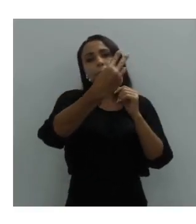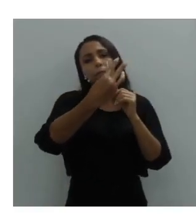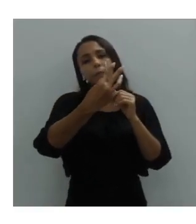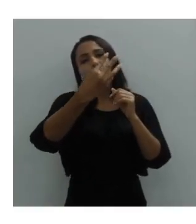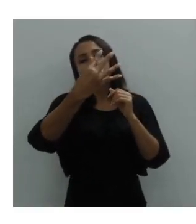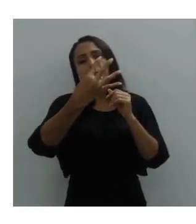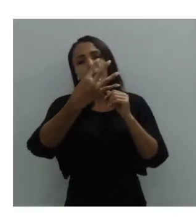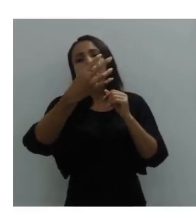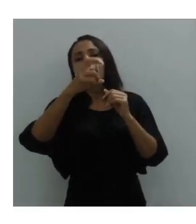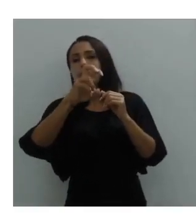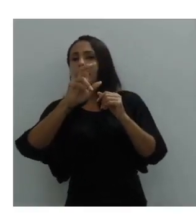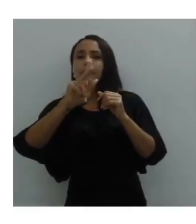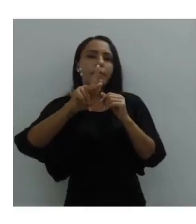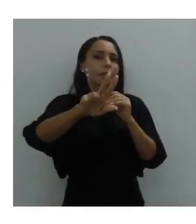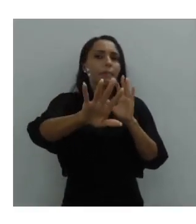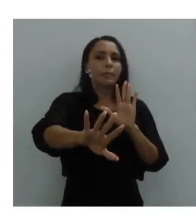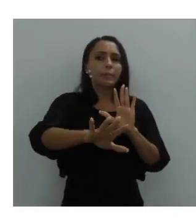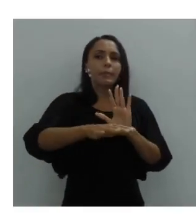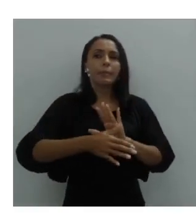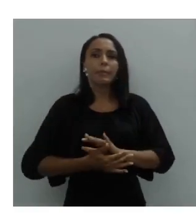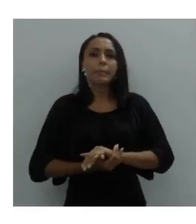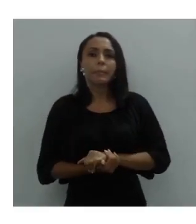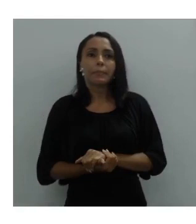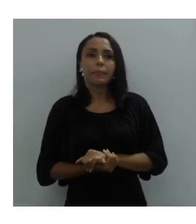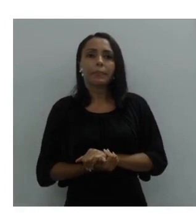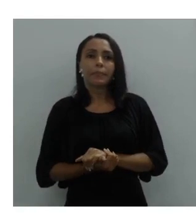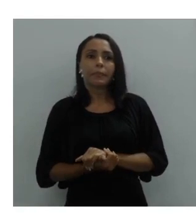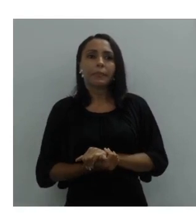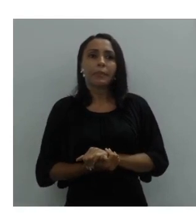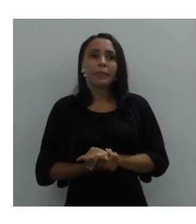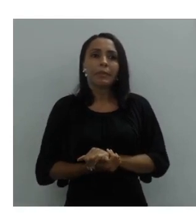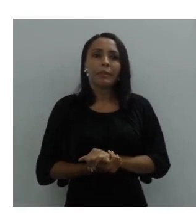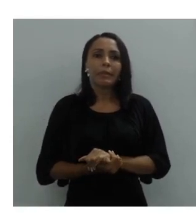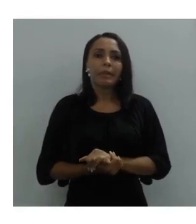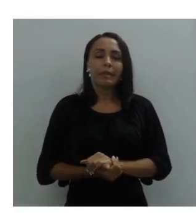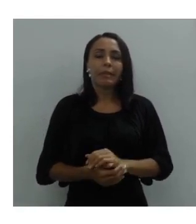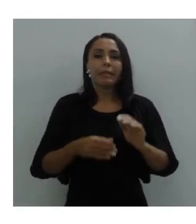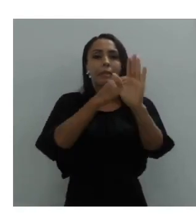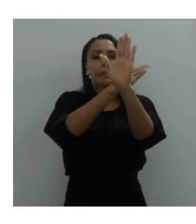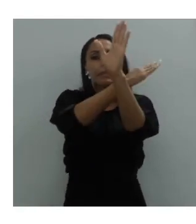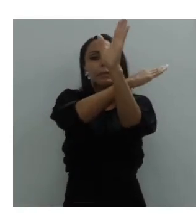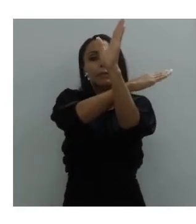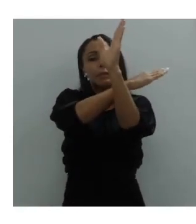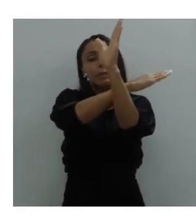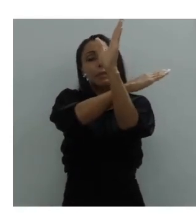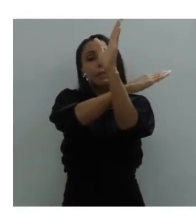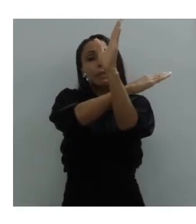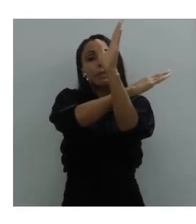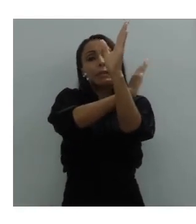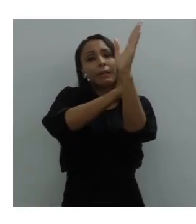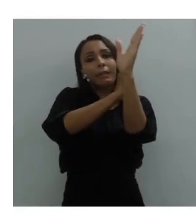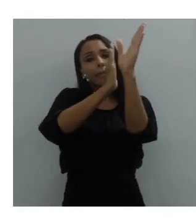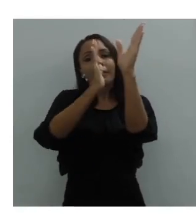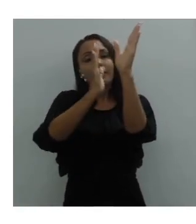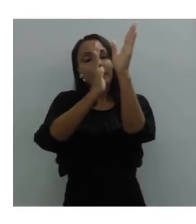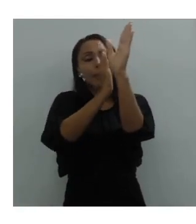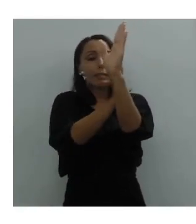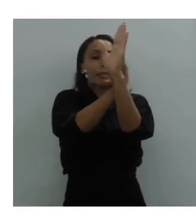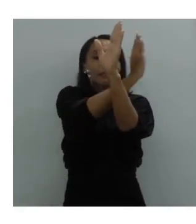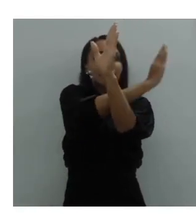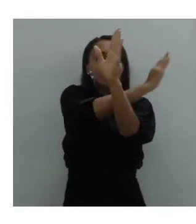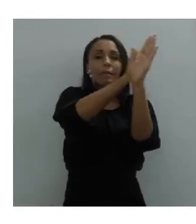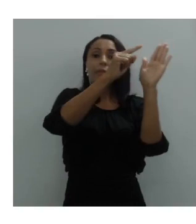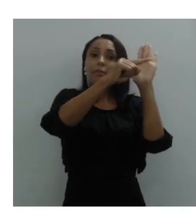4 e assim por diante. À esquerda do número são os números que são negativos, a gente chama de